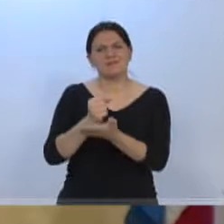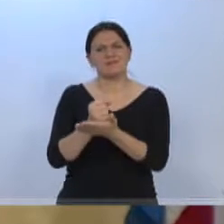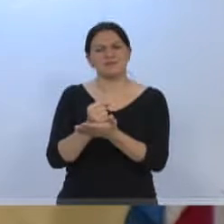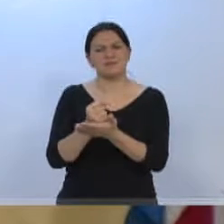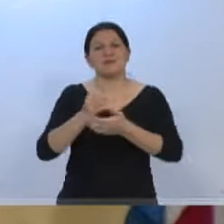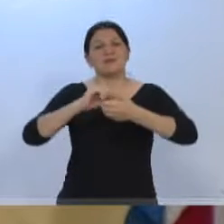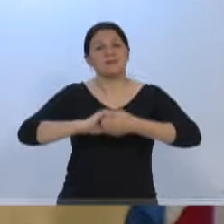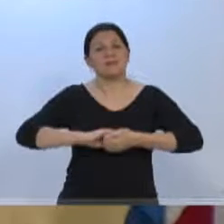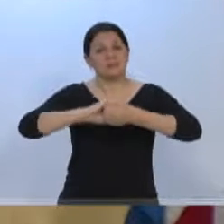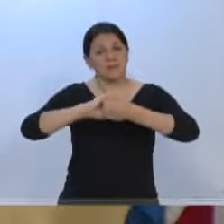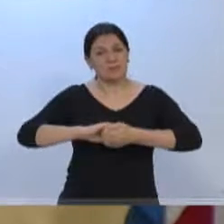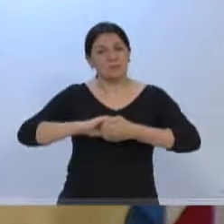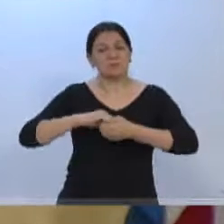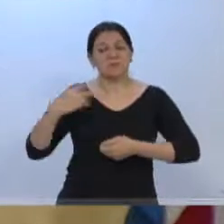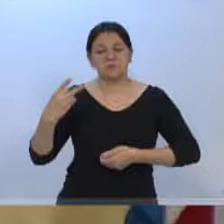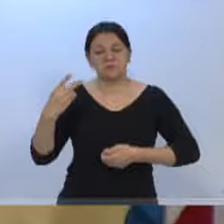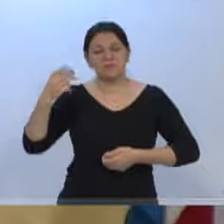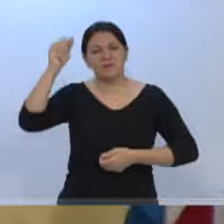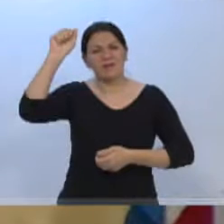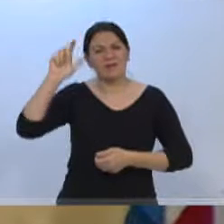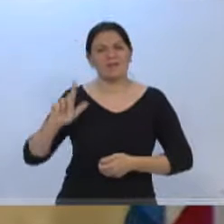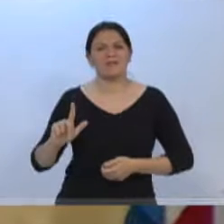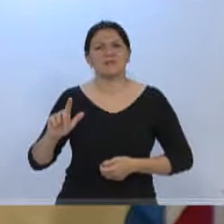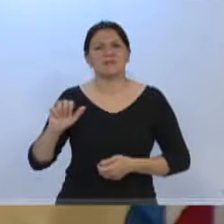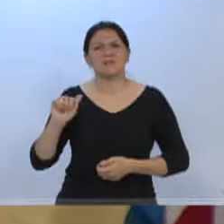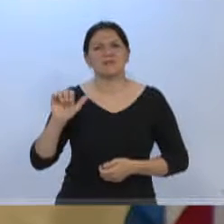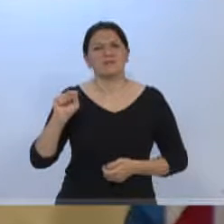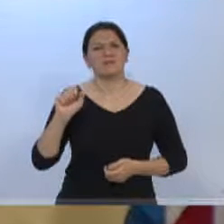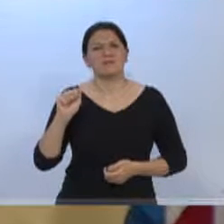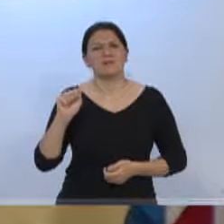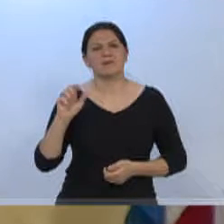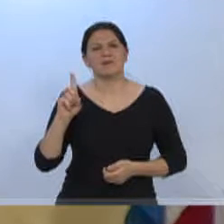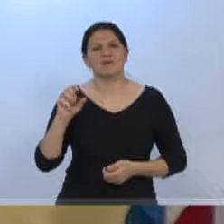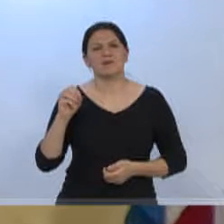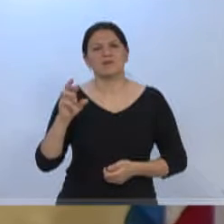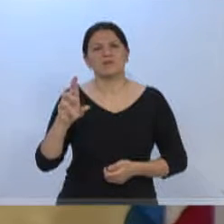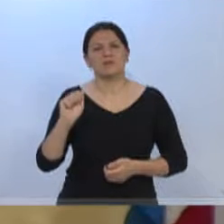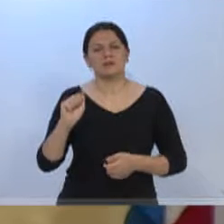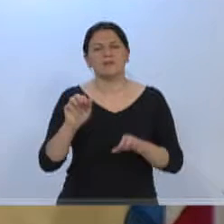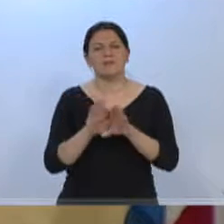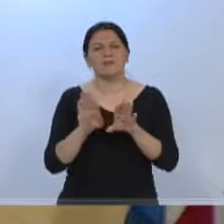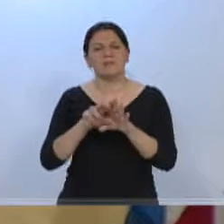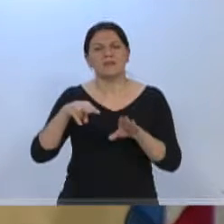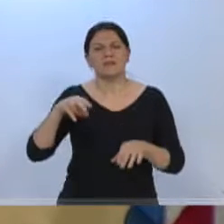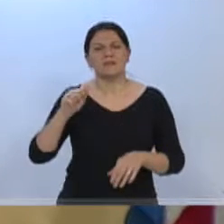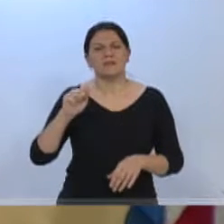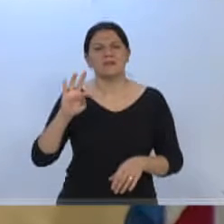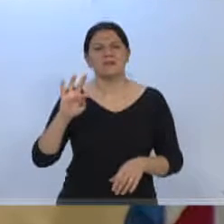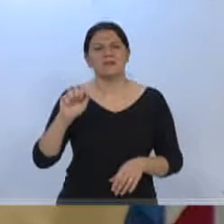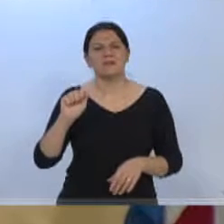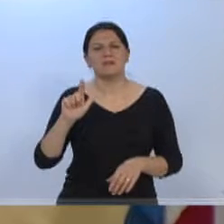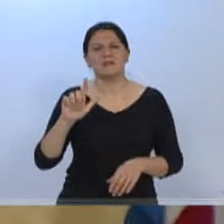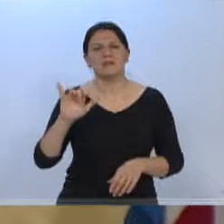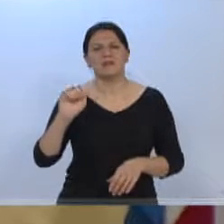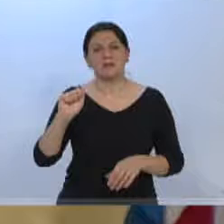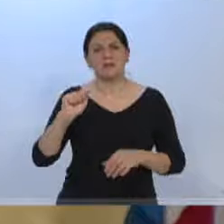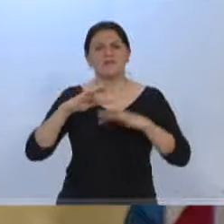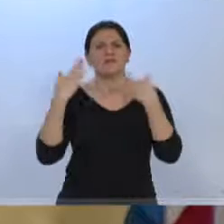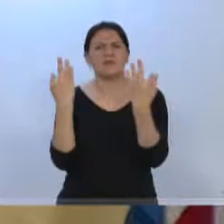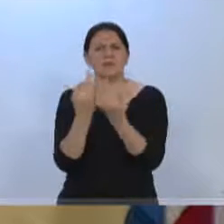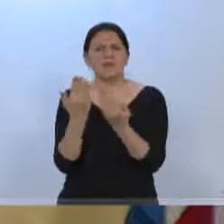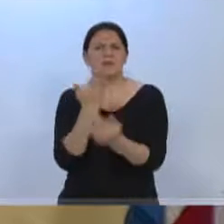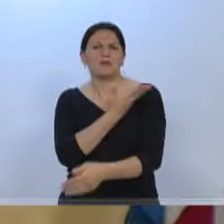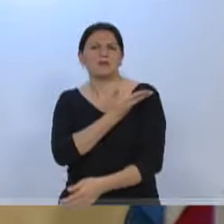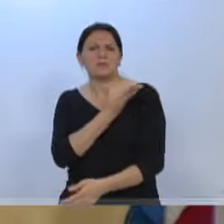parabenizo as atletas aqui, mais uma vez a Isadora e a Natália, todas as suas famílias, os amigos, a equipe técnica. A gente deseja